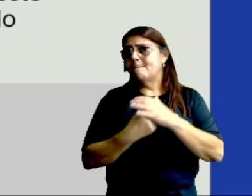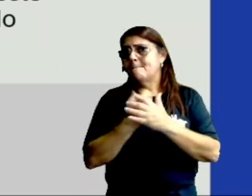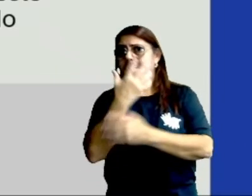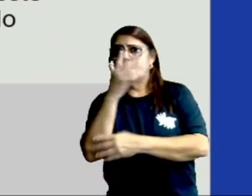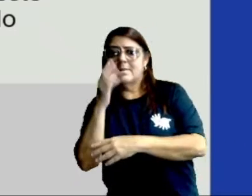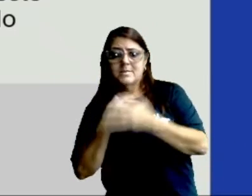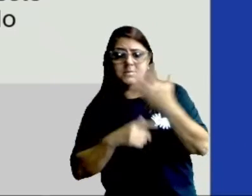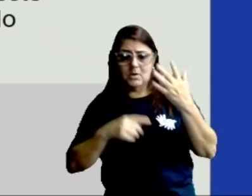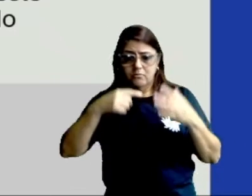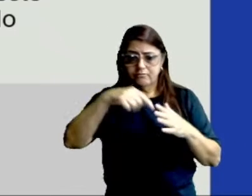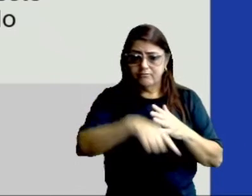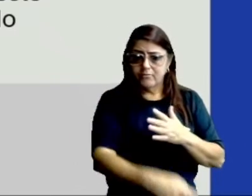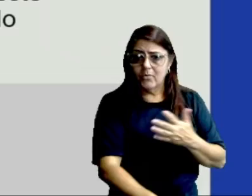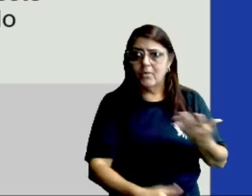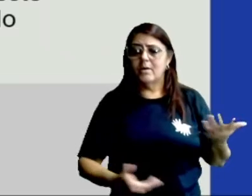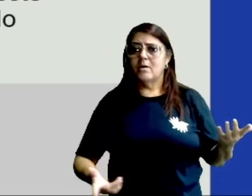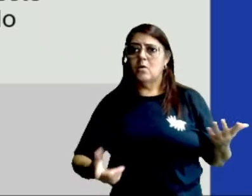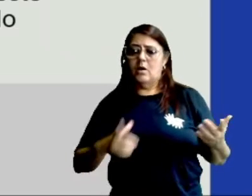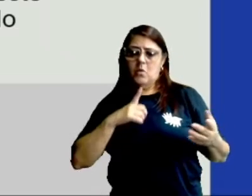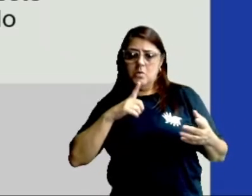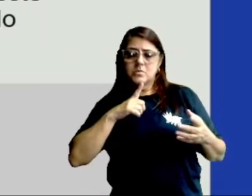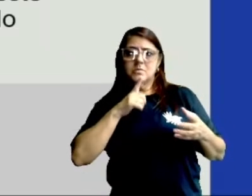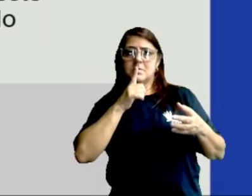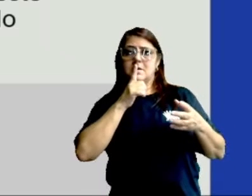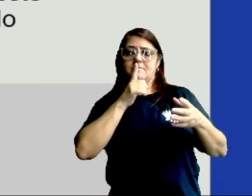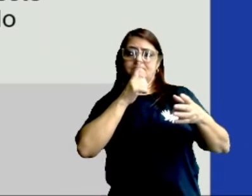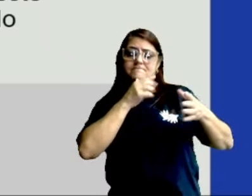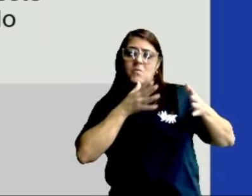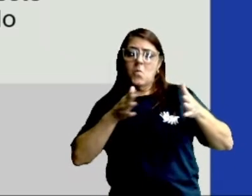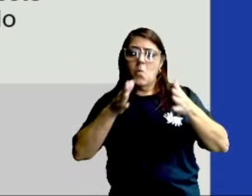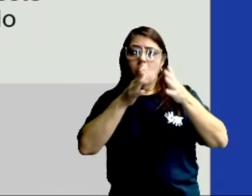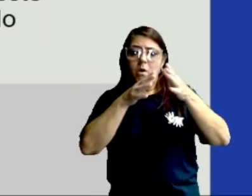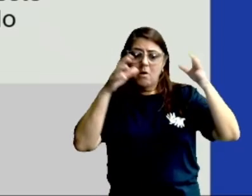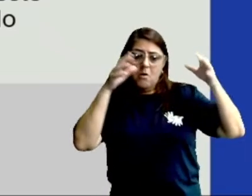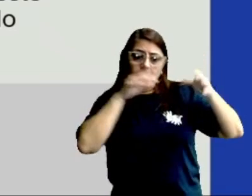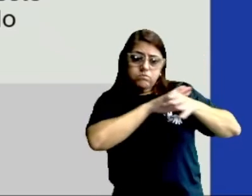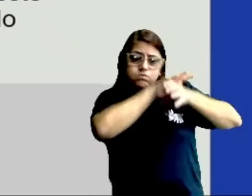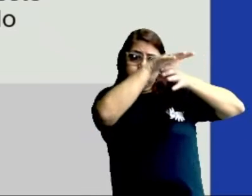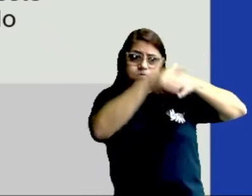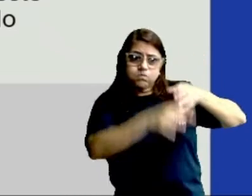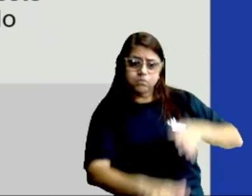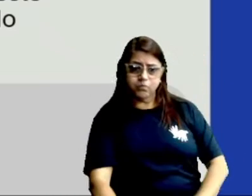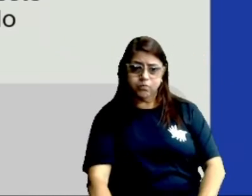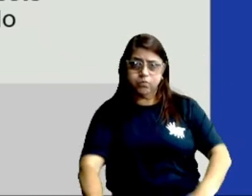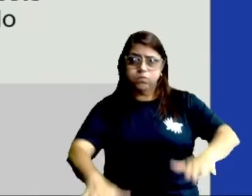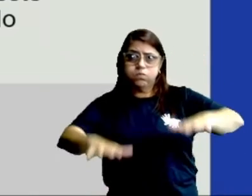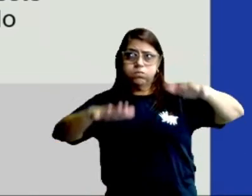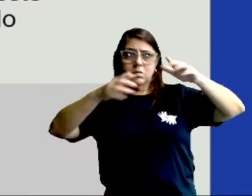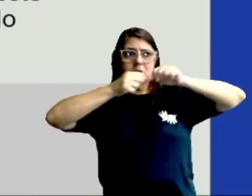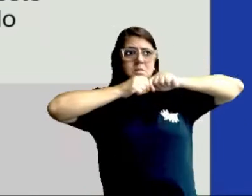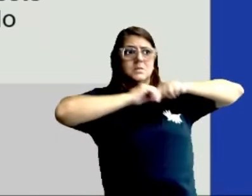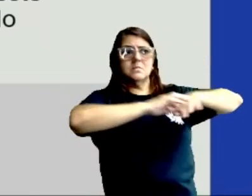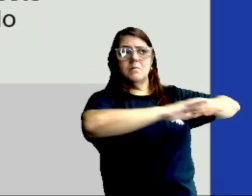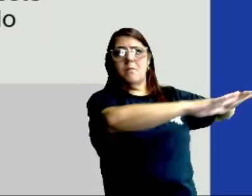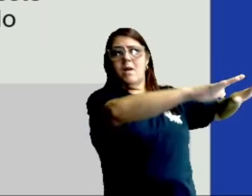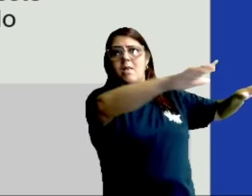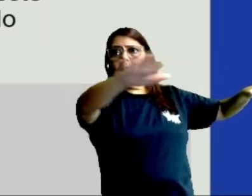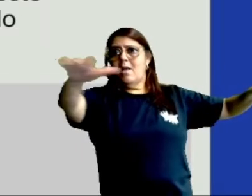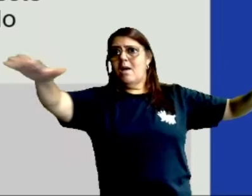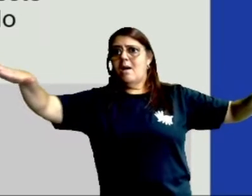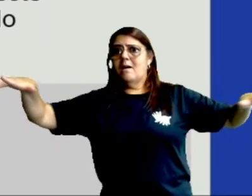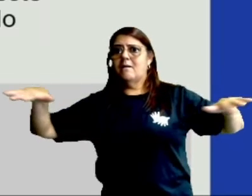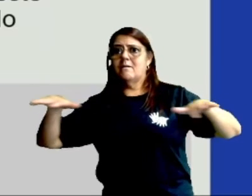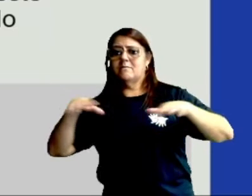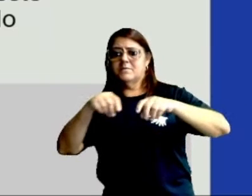orgânica aí quando havia a cheia do nilo ela se espalhava em fertilizar a terra e facilitava o processo de crescimento